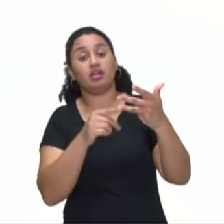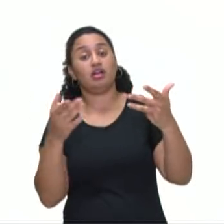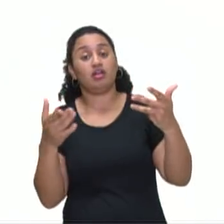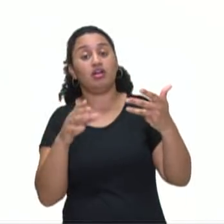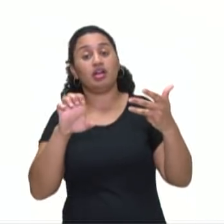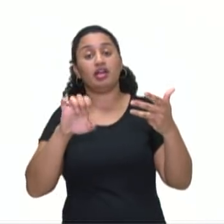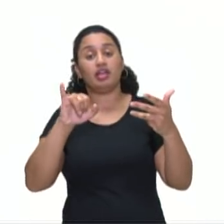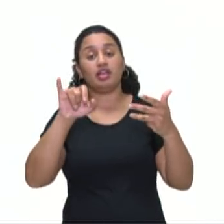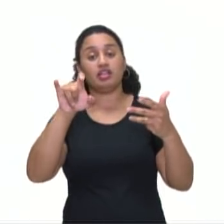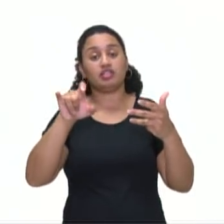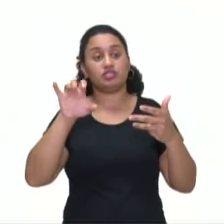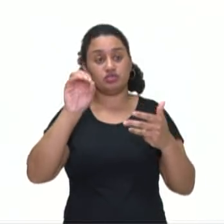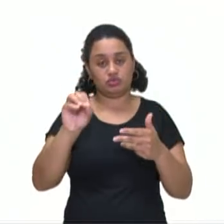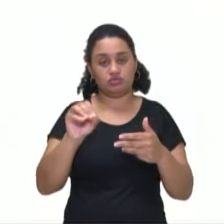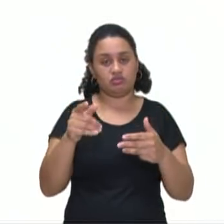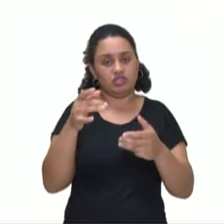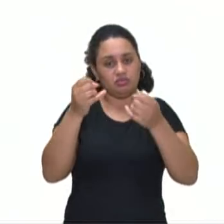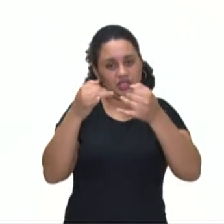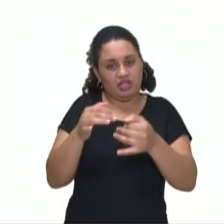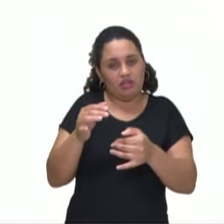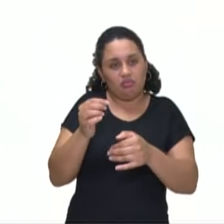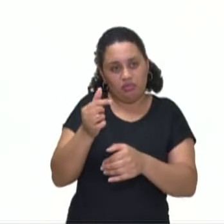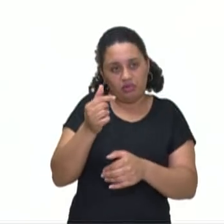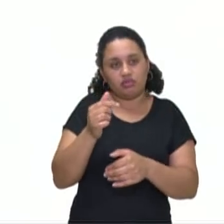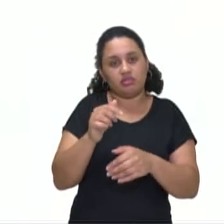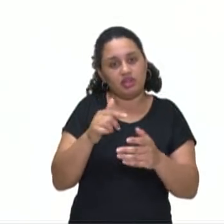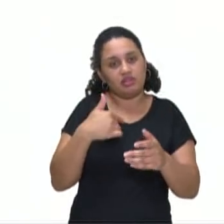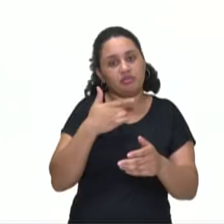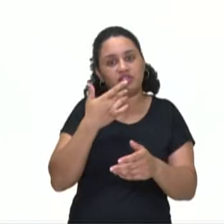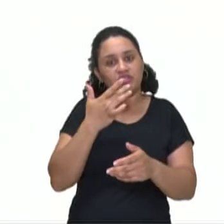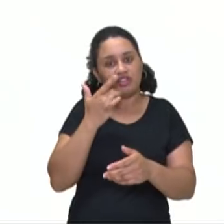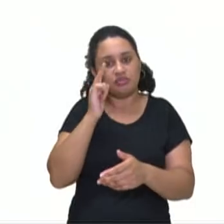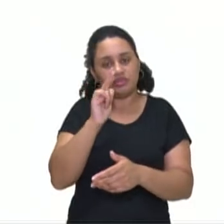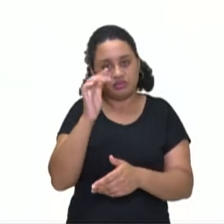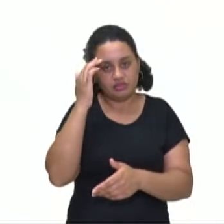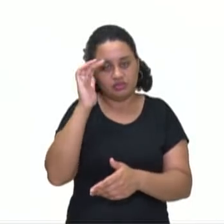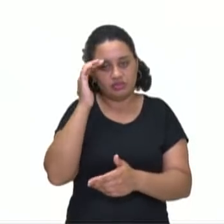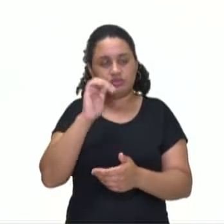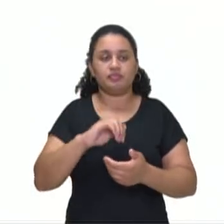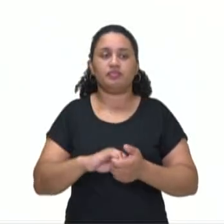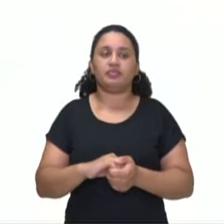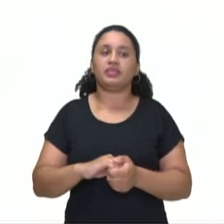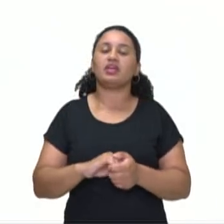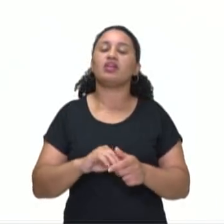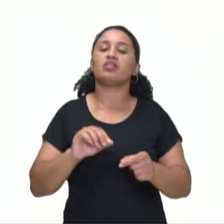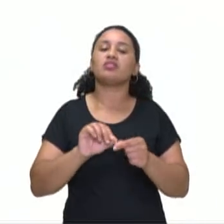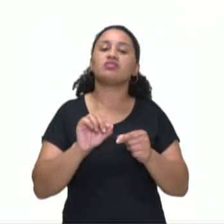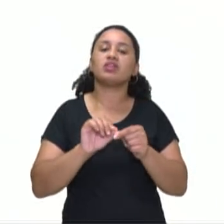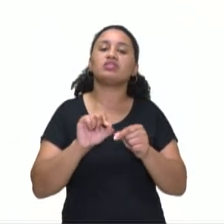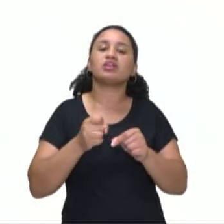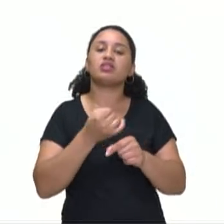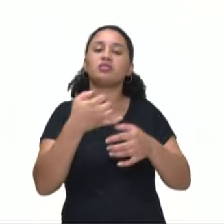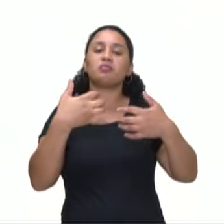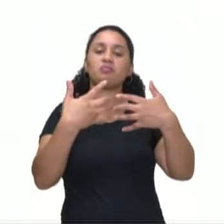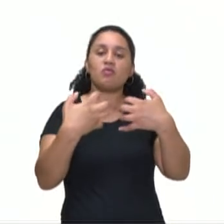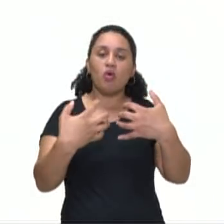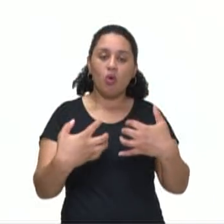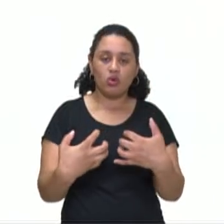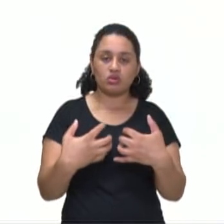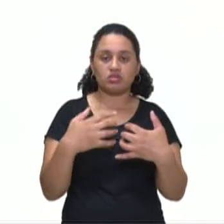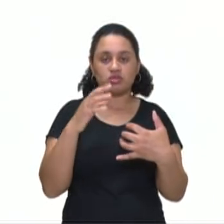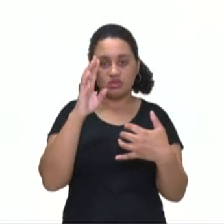gente já falou um pouquinho sobre o eixo, vai ser mais fácil para vocês entenderem, né? Fortalecimento das cadeias musculares, principalmente